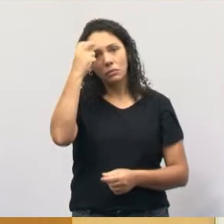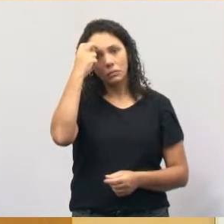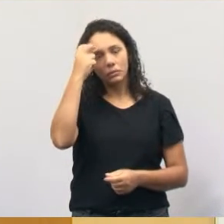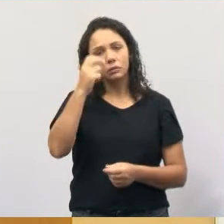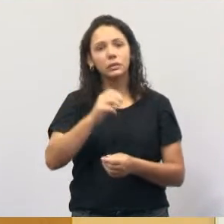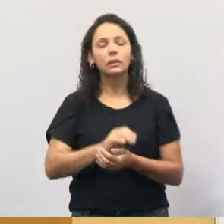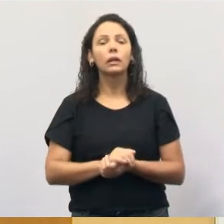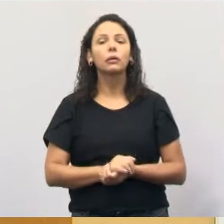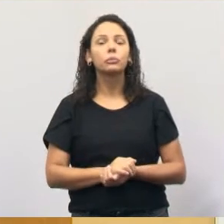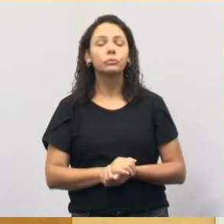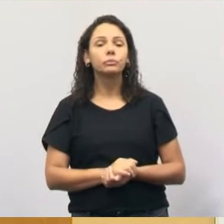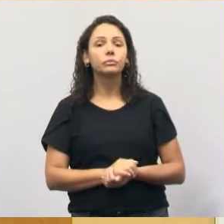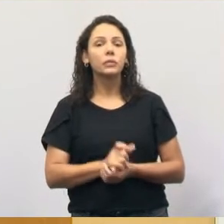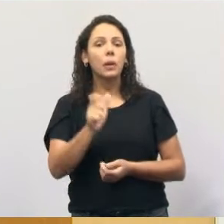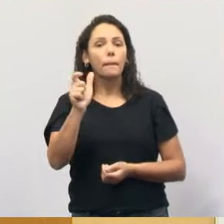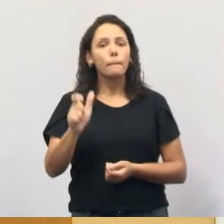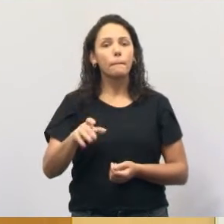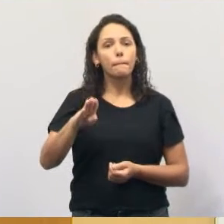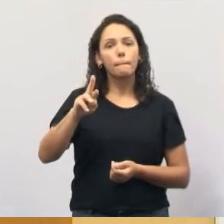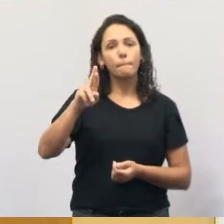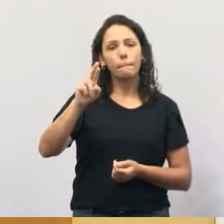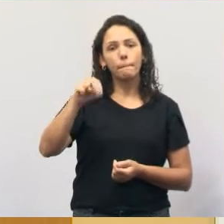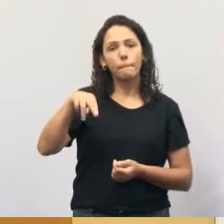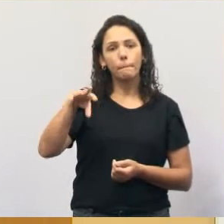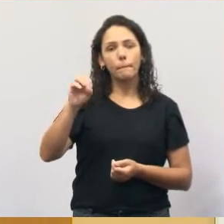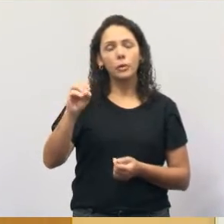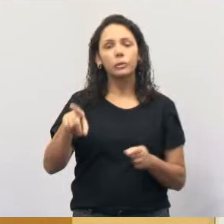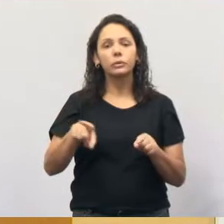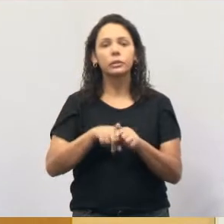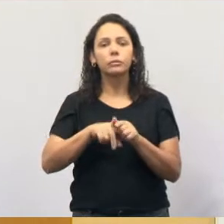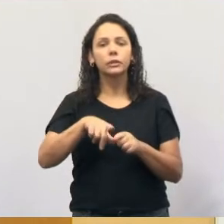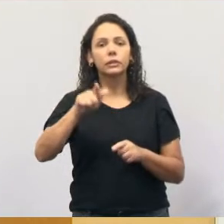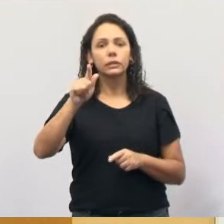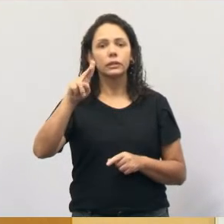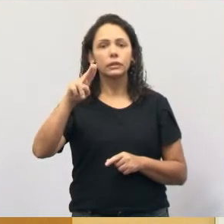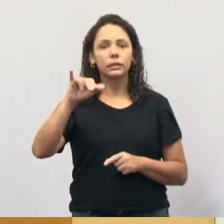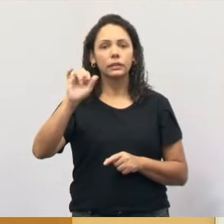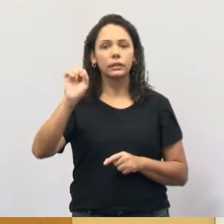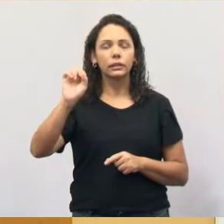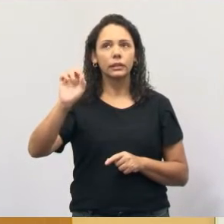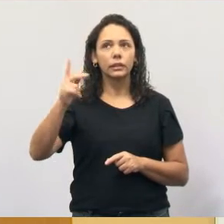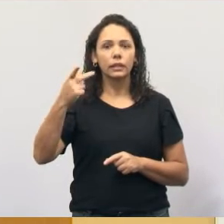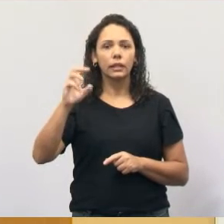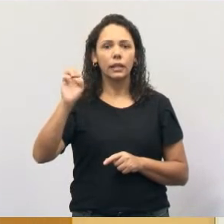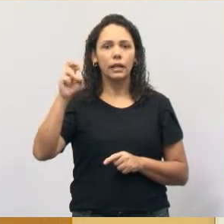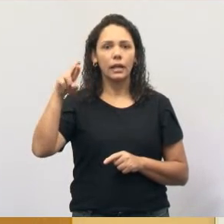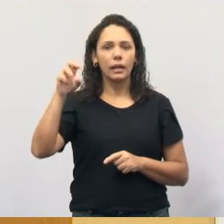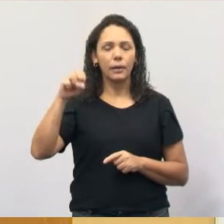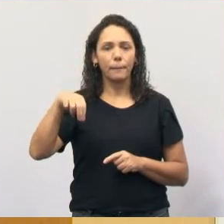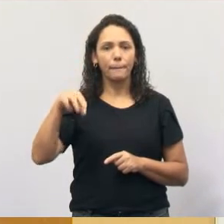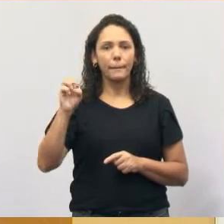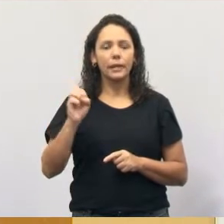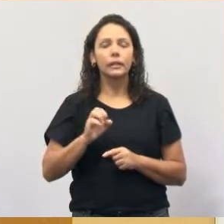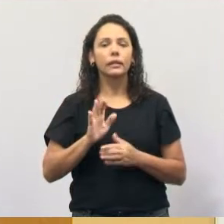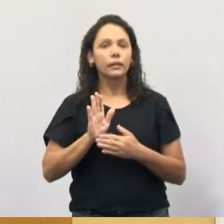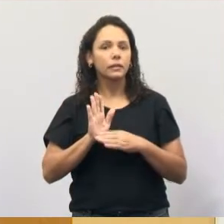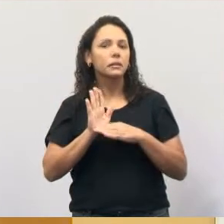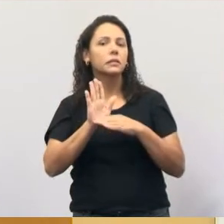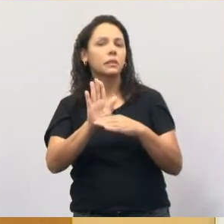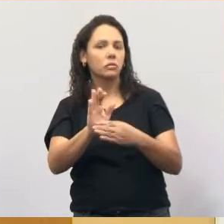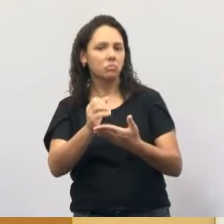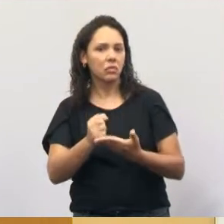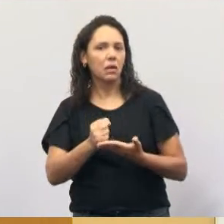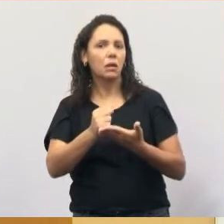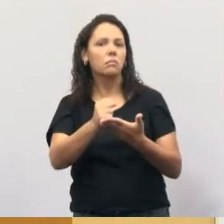Guilherme, que tem colaborado muito com a nossa cidade na questão da cultura. Quero também dizer ao prefeito, realmente, que